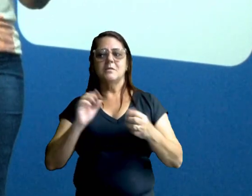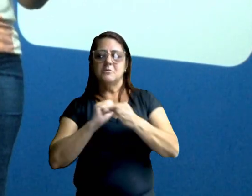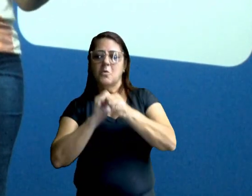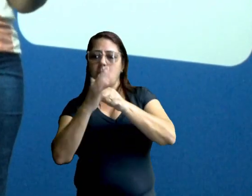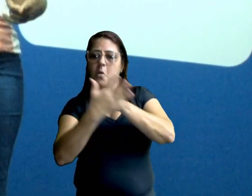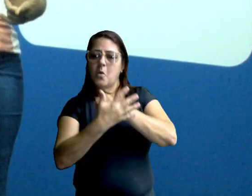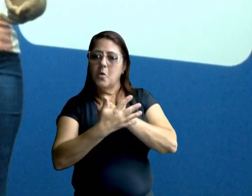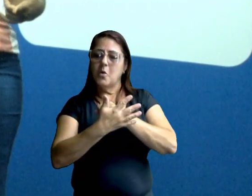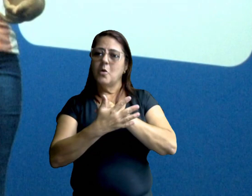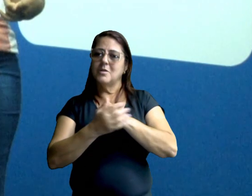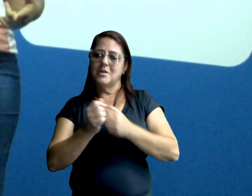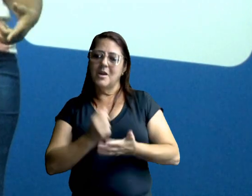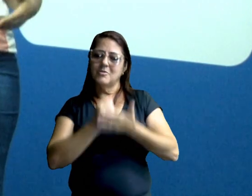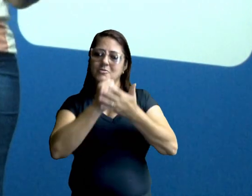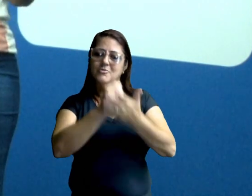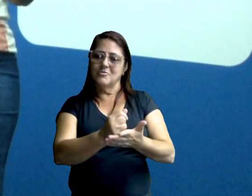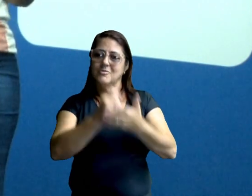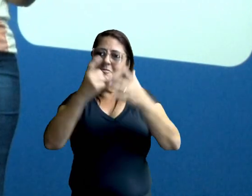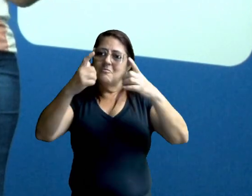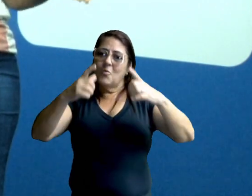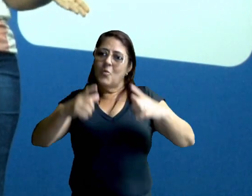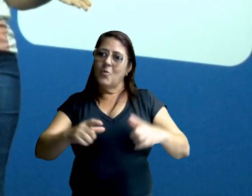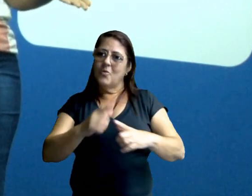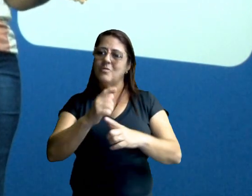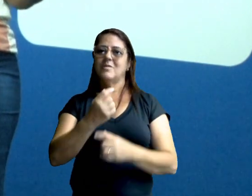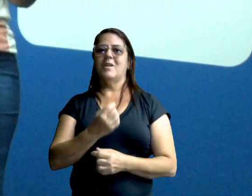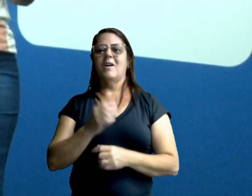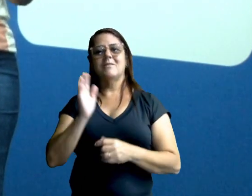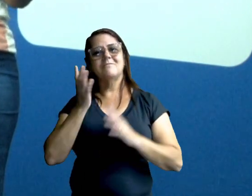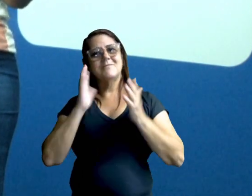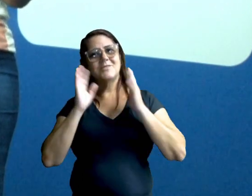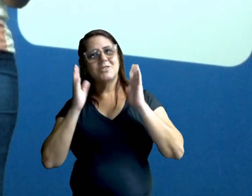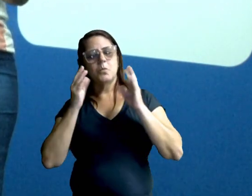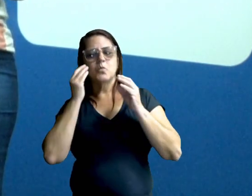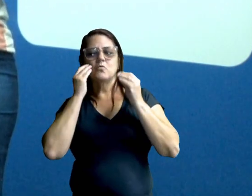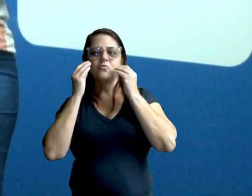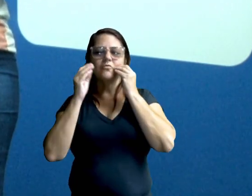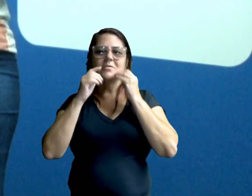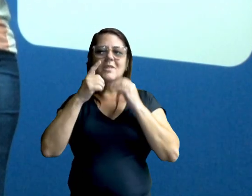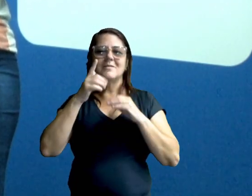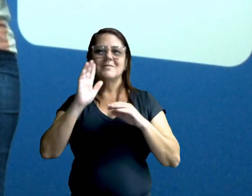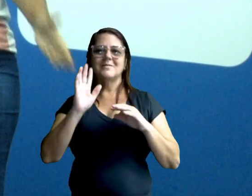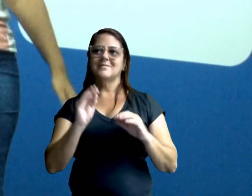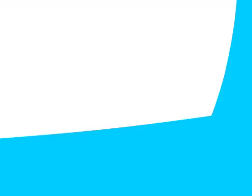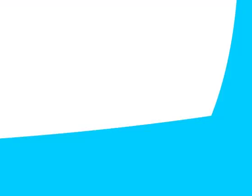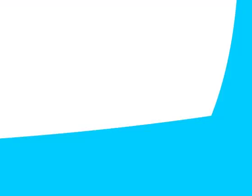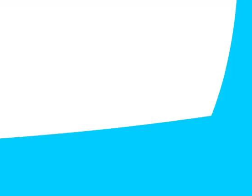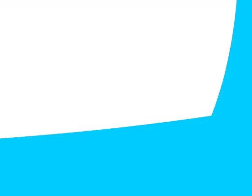coronavírus e ajuda o meio ambiente, tá bom? Então até a próxima aula, um beijo para vocês.